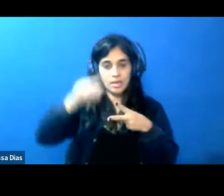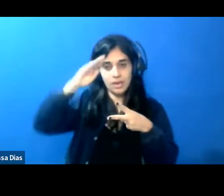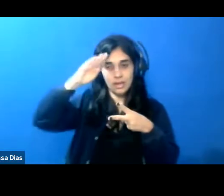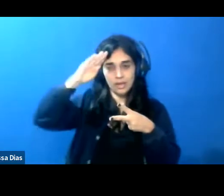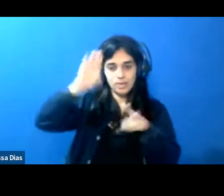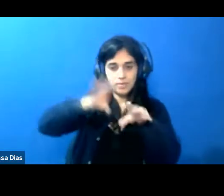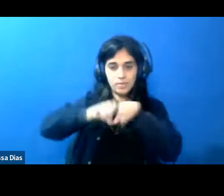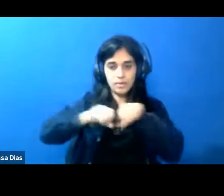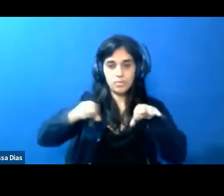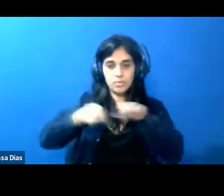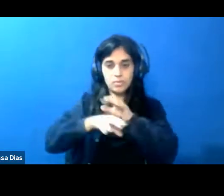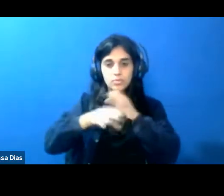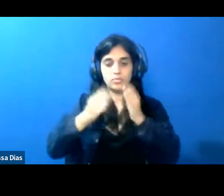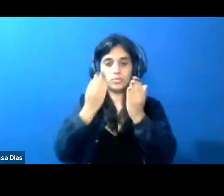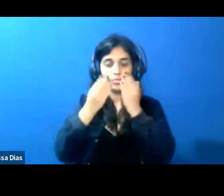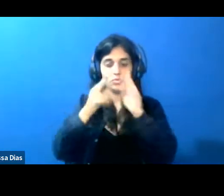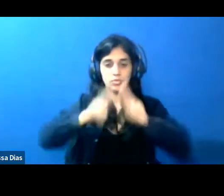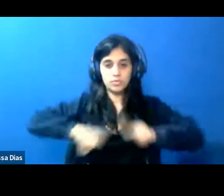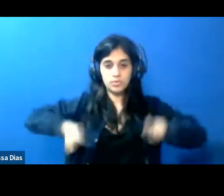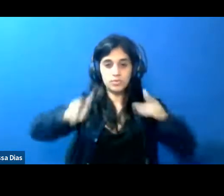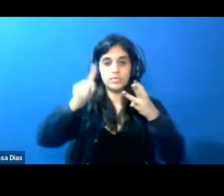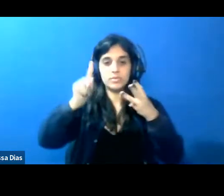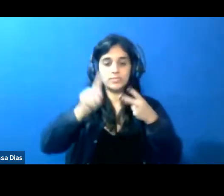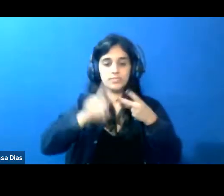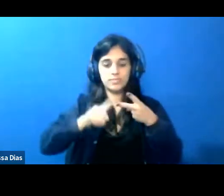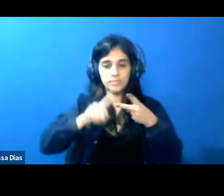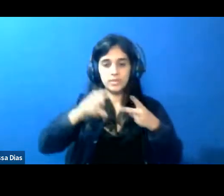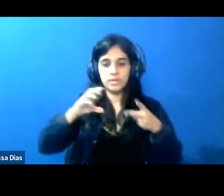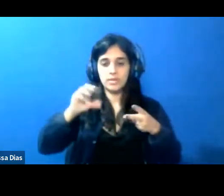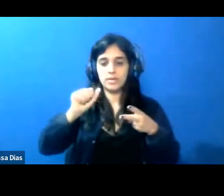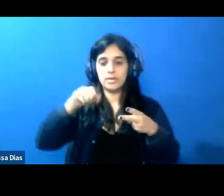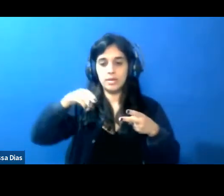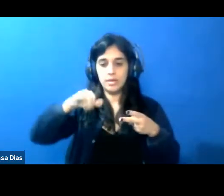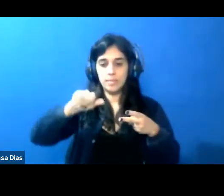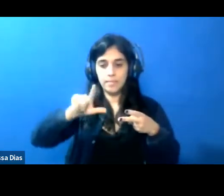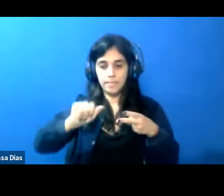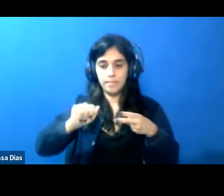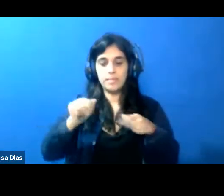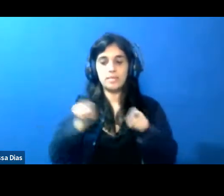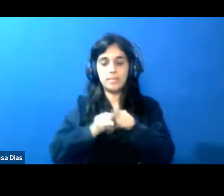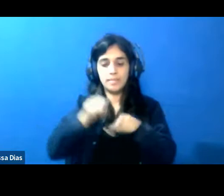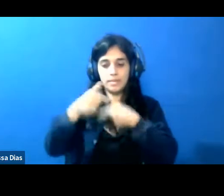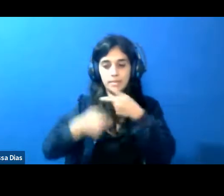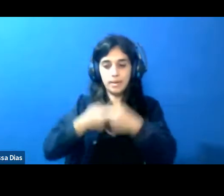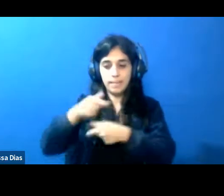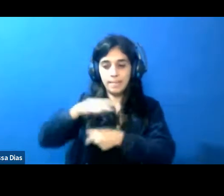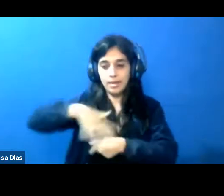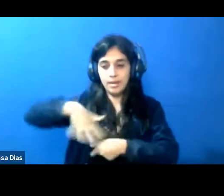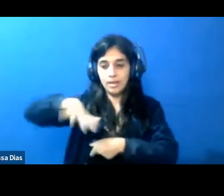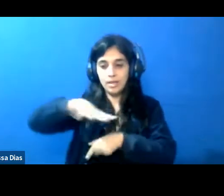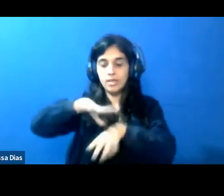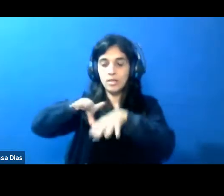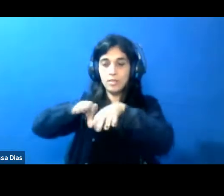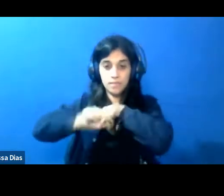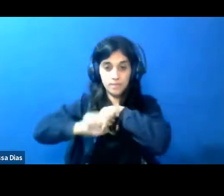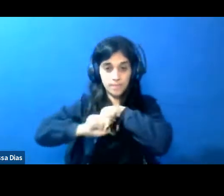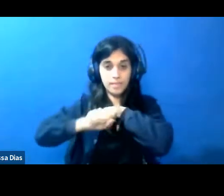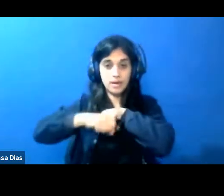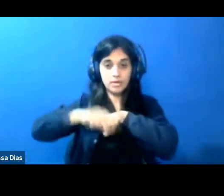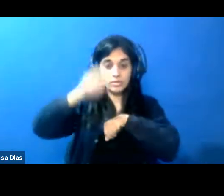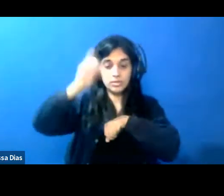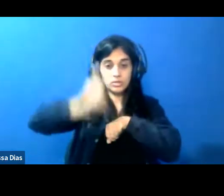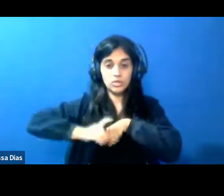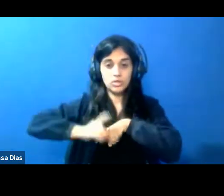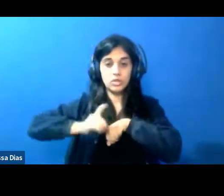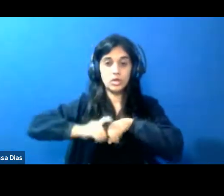UFSC, e pela Camila Oliveira, também trabalha como educadora quilombola, é formada em Direito pela UFSC e assessora